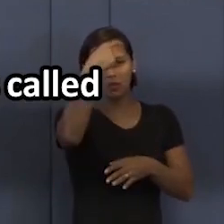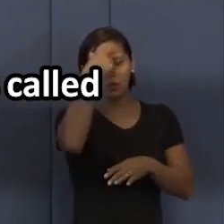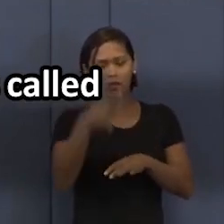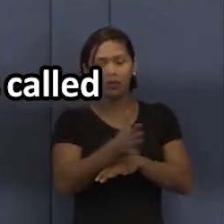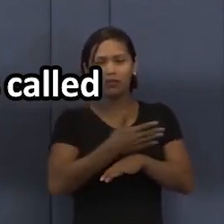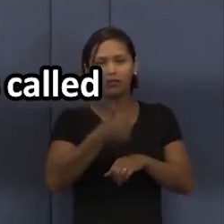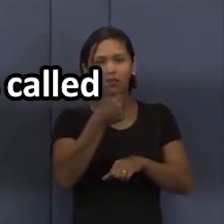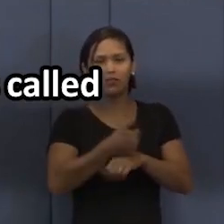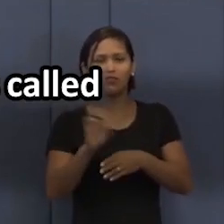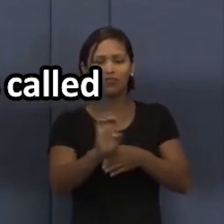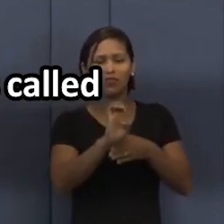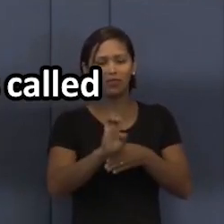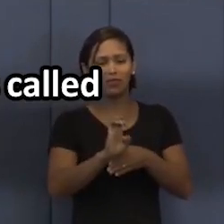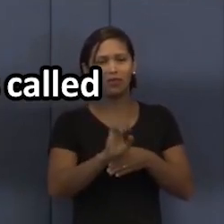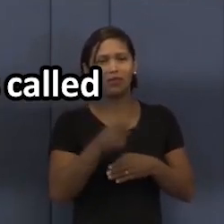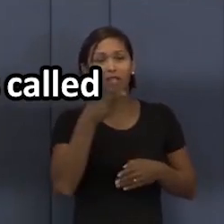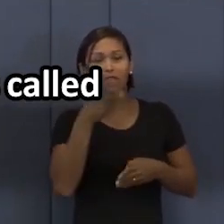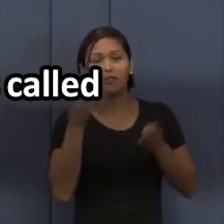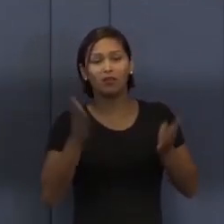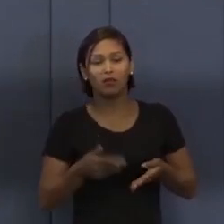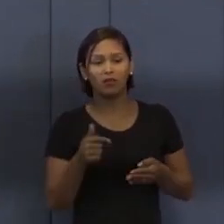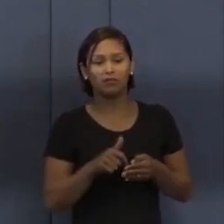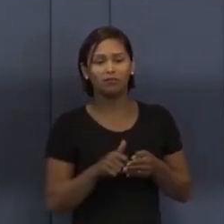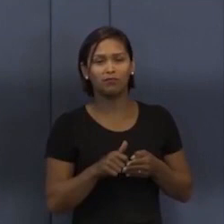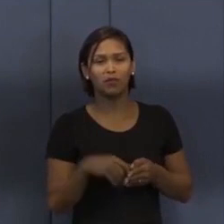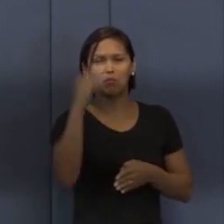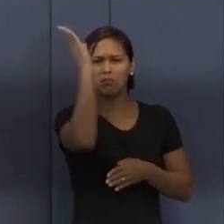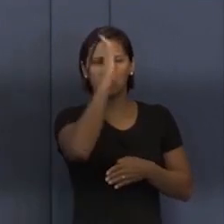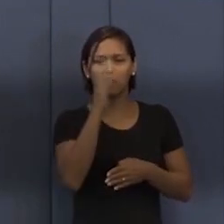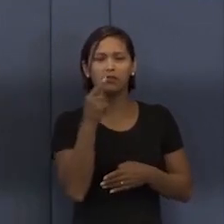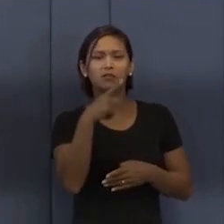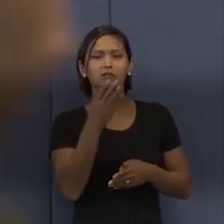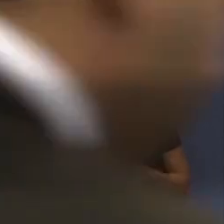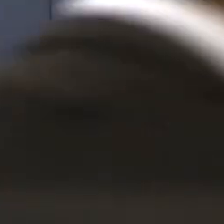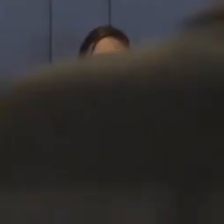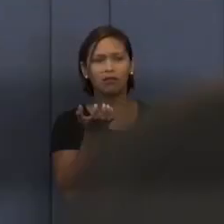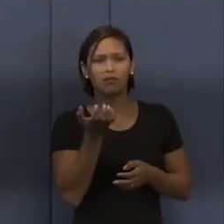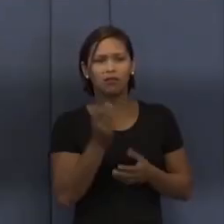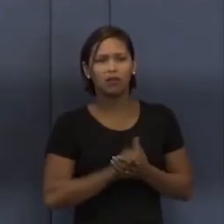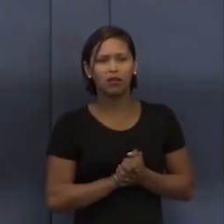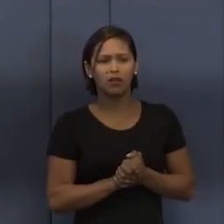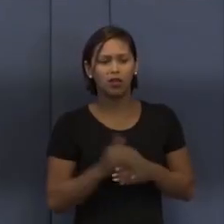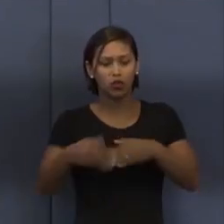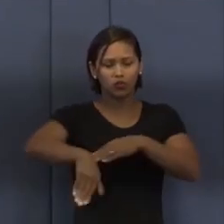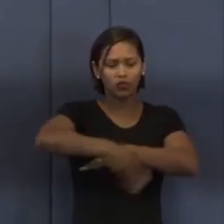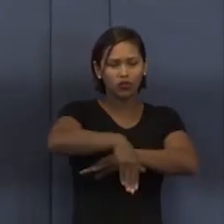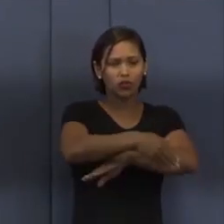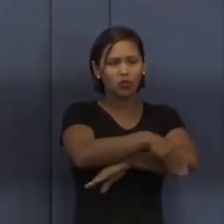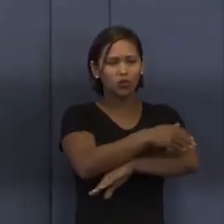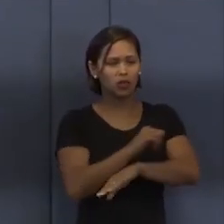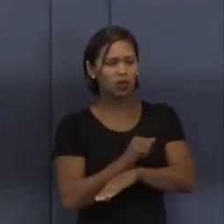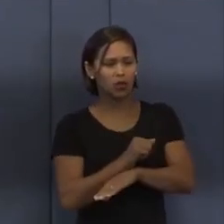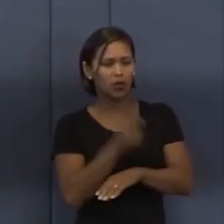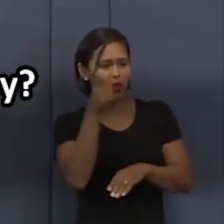organização de Estado, que é chamada Organização Nacionalista de Estado. É disso que nós estamos falando. Que tipo de Brasil a gente quer? Esse que a gente sai na rua e